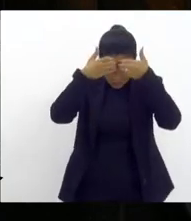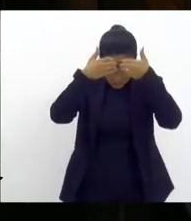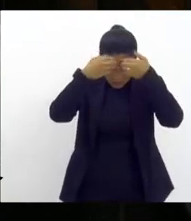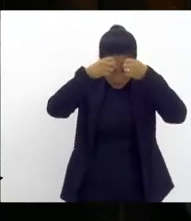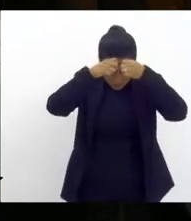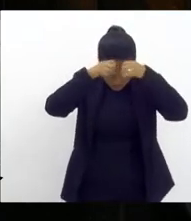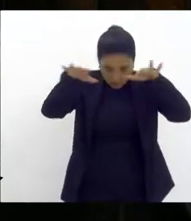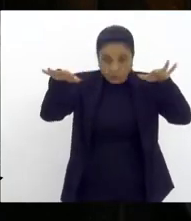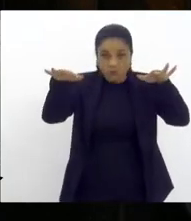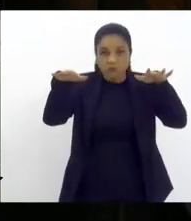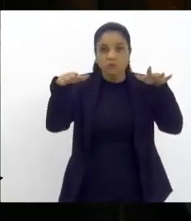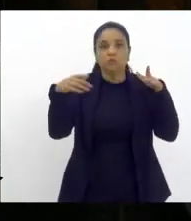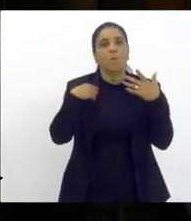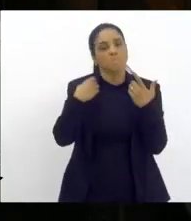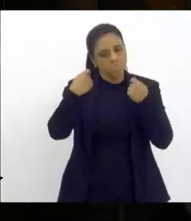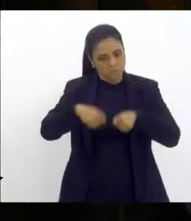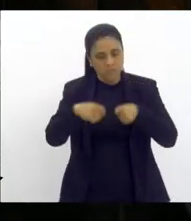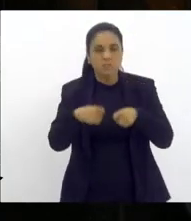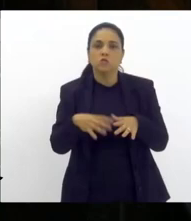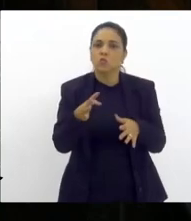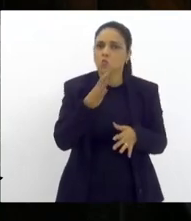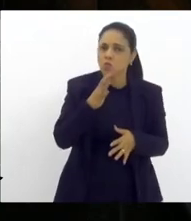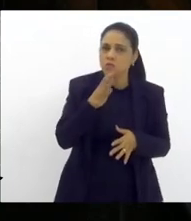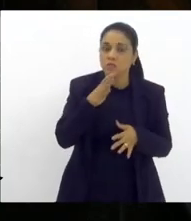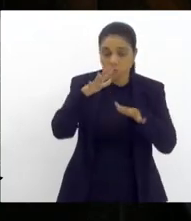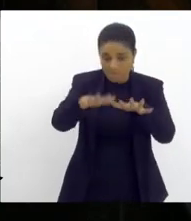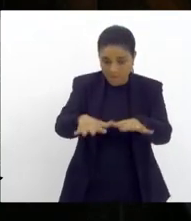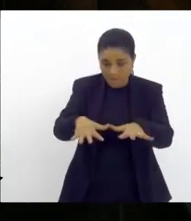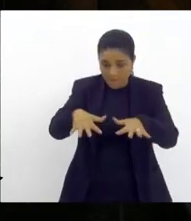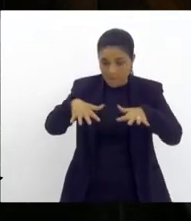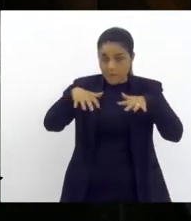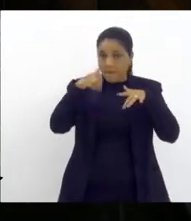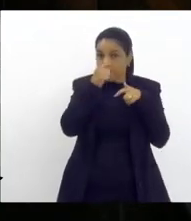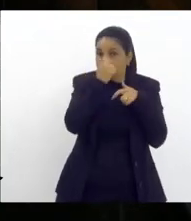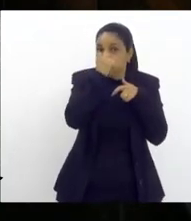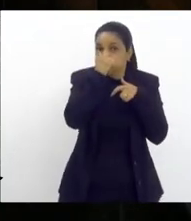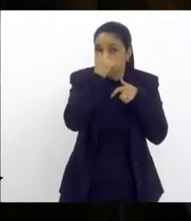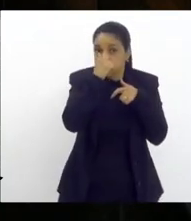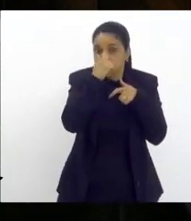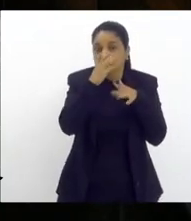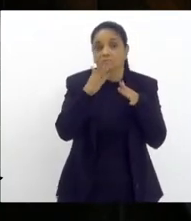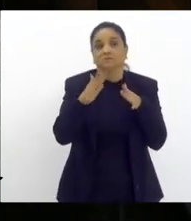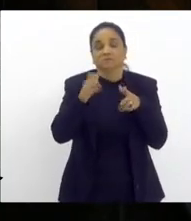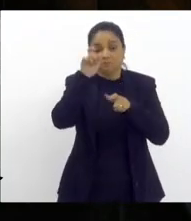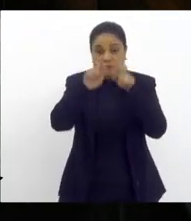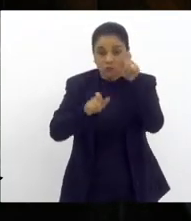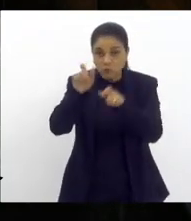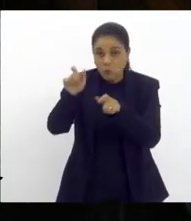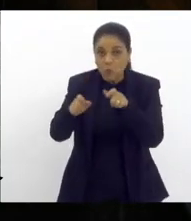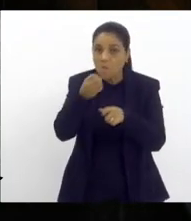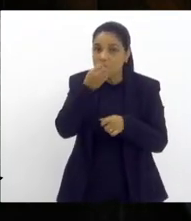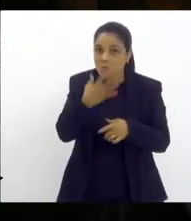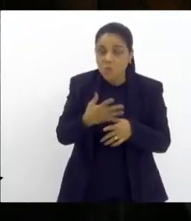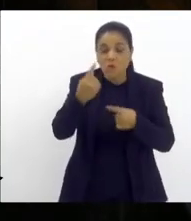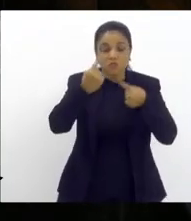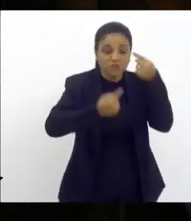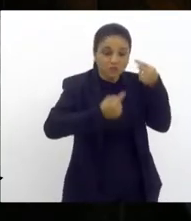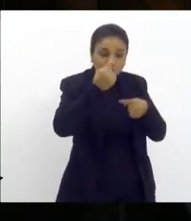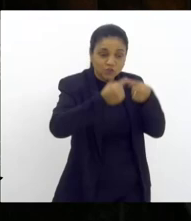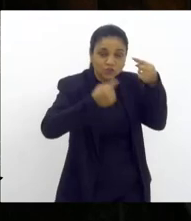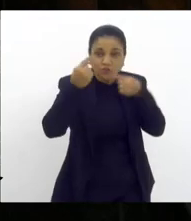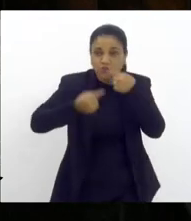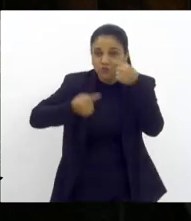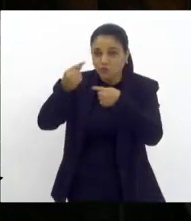precisamos conhecer nós lotamos o auditório auditórios que estava literalmente entupido de gente boa querendo discutir